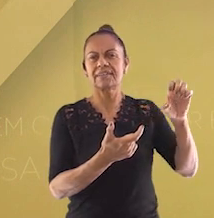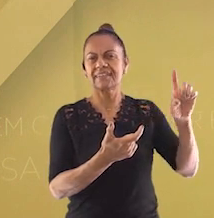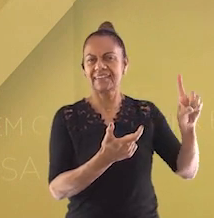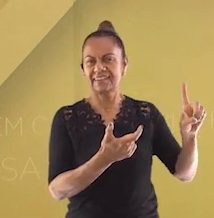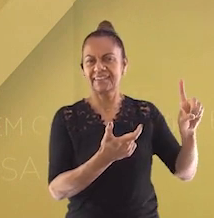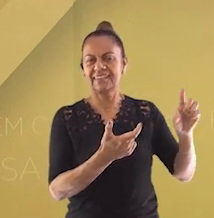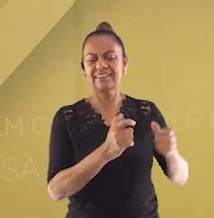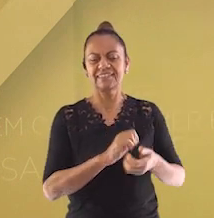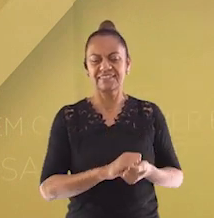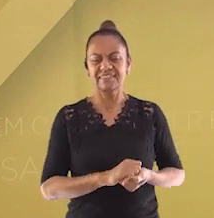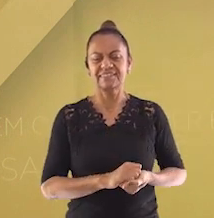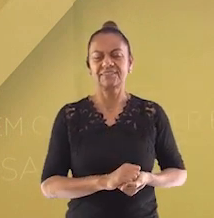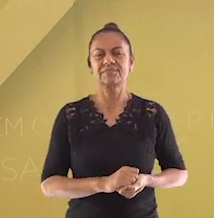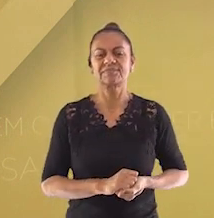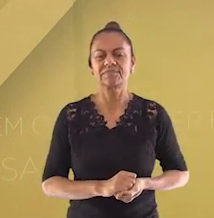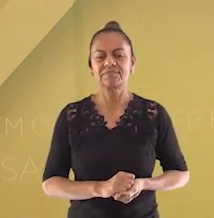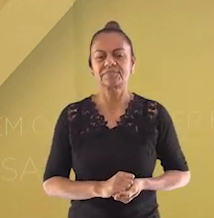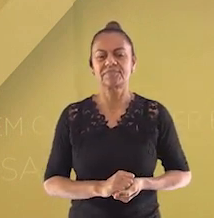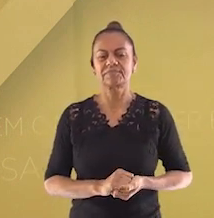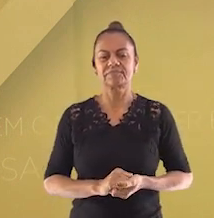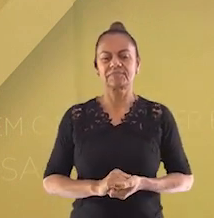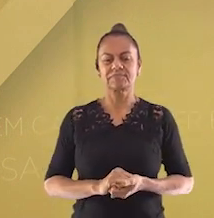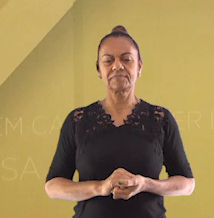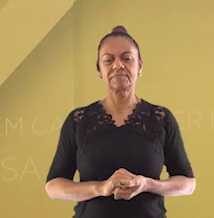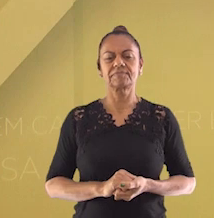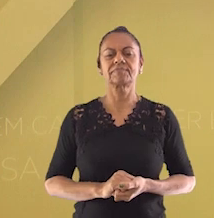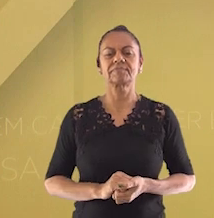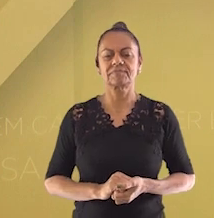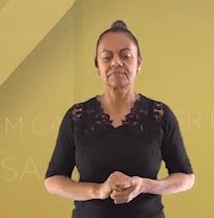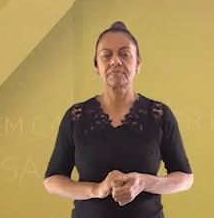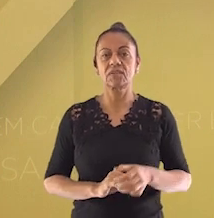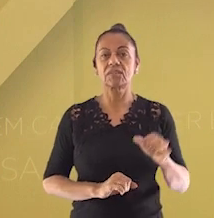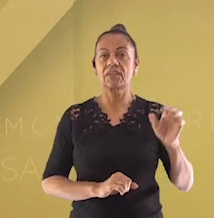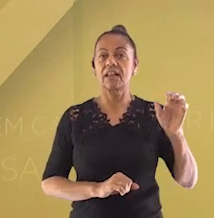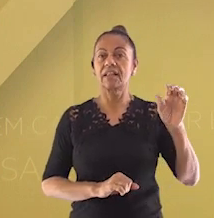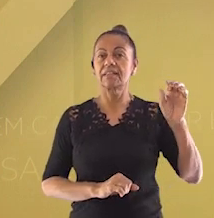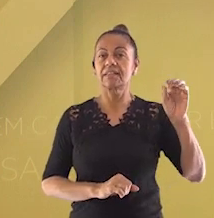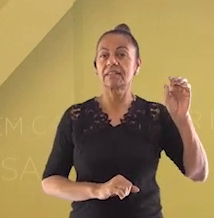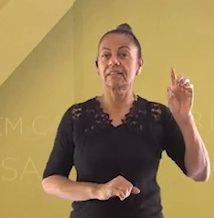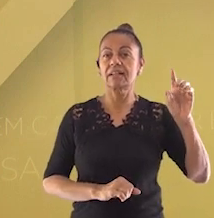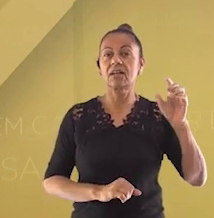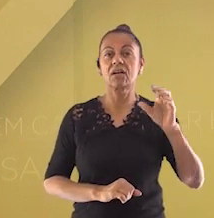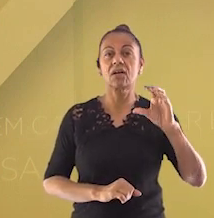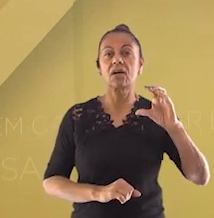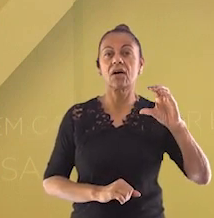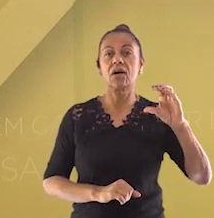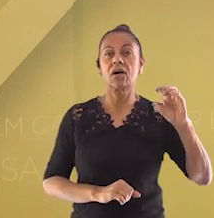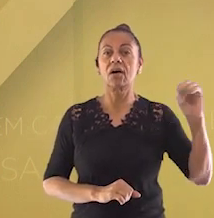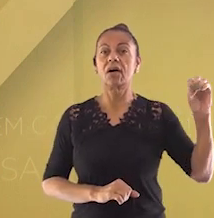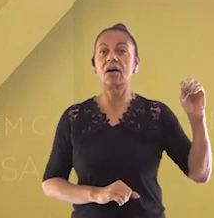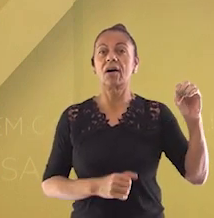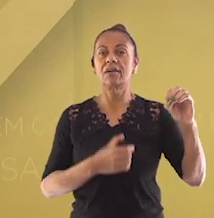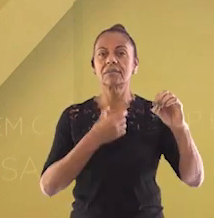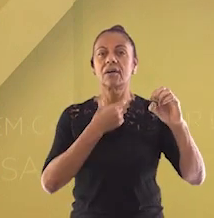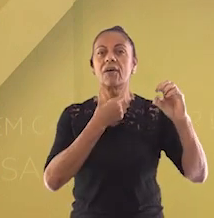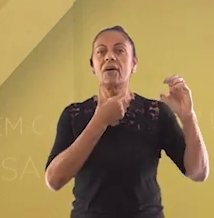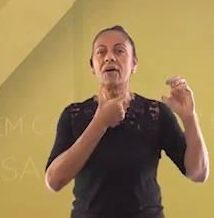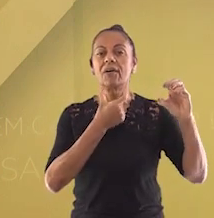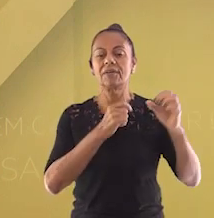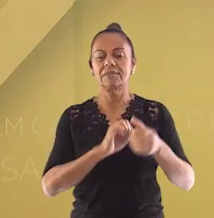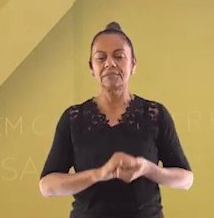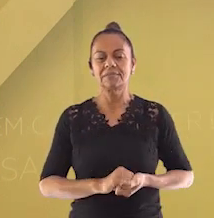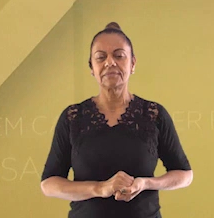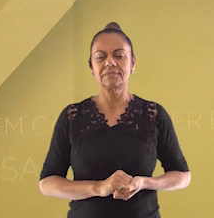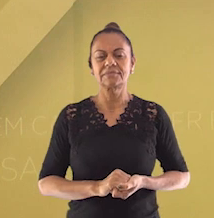devemos usar quando temos um final mais forte com vibração das cordas vocais como em Call vamos lá